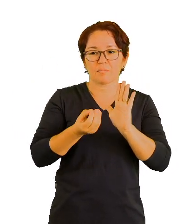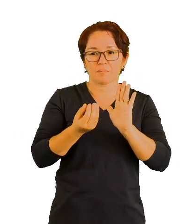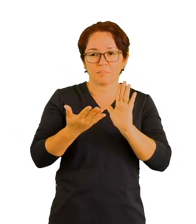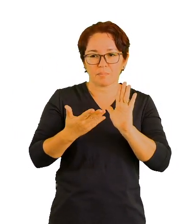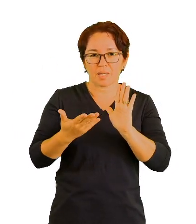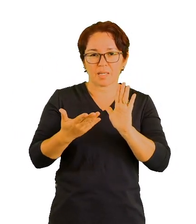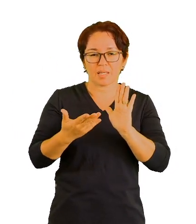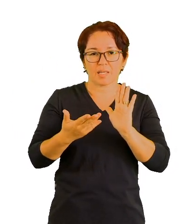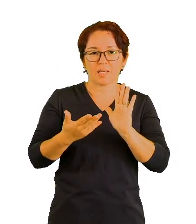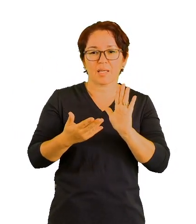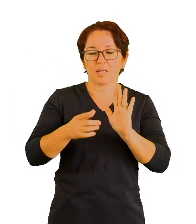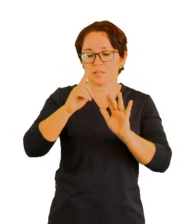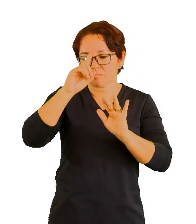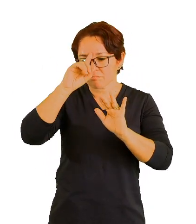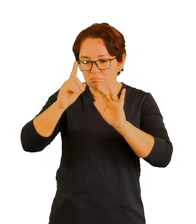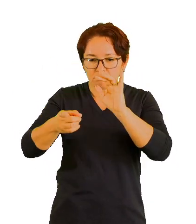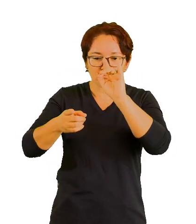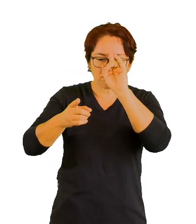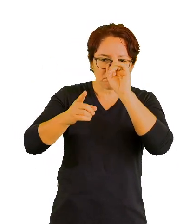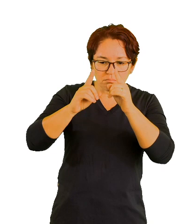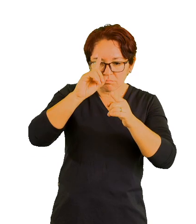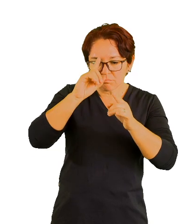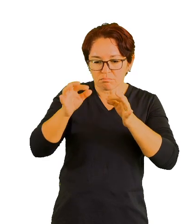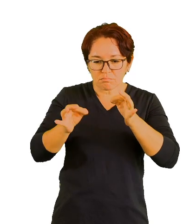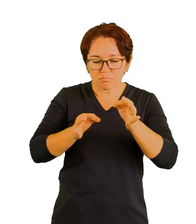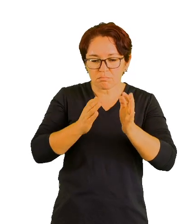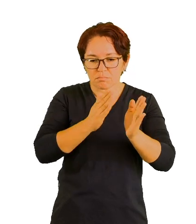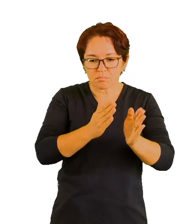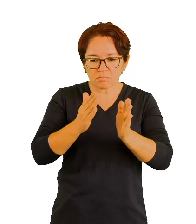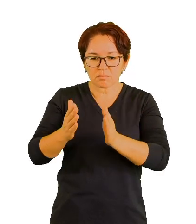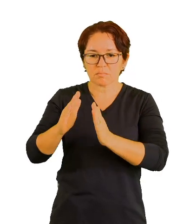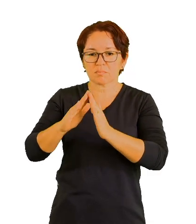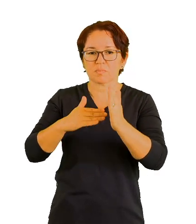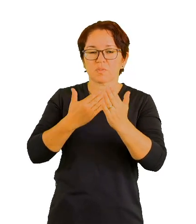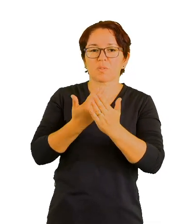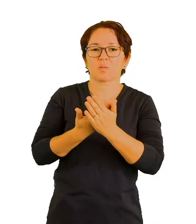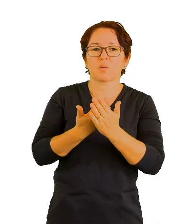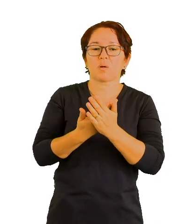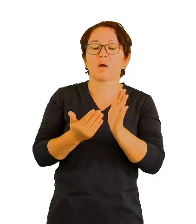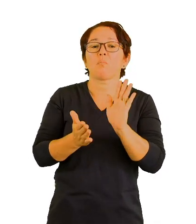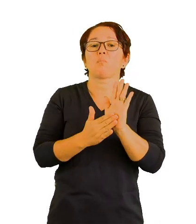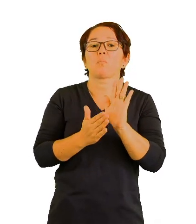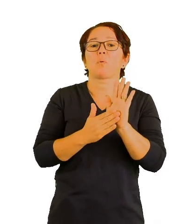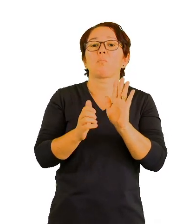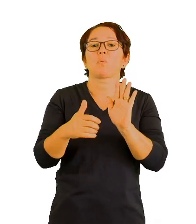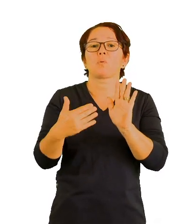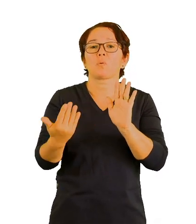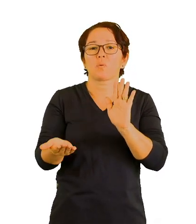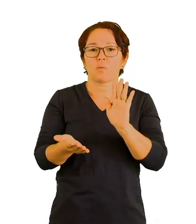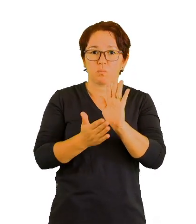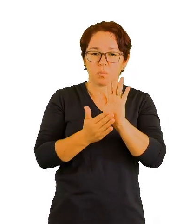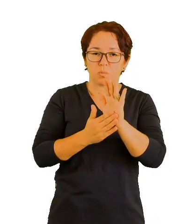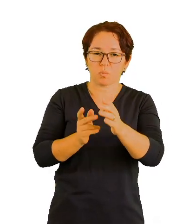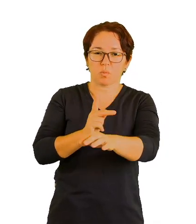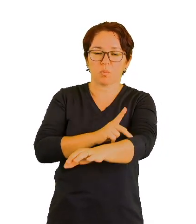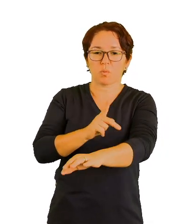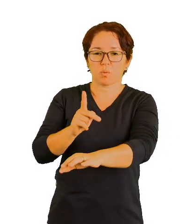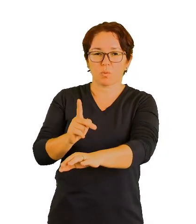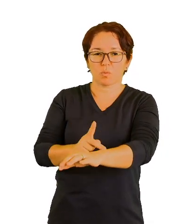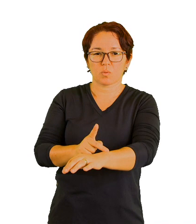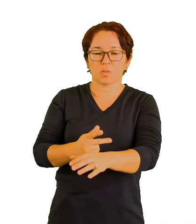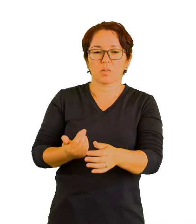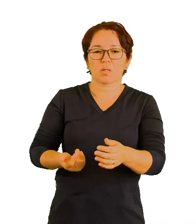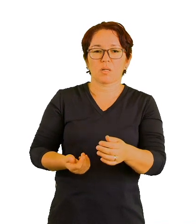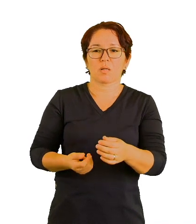normativo de uma unidade escolar, que, fundamentado na proposta pedagógica, estabelece a